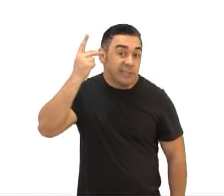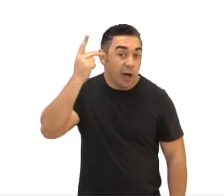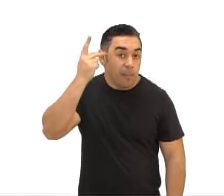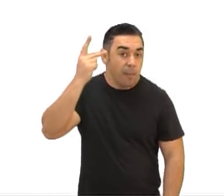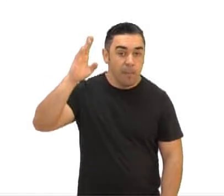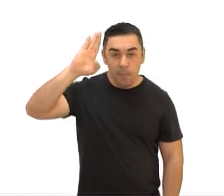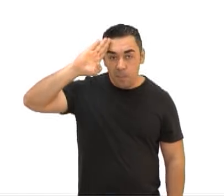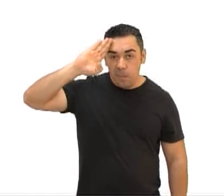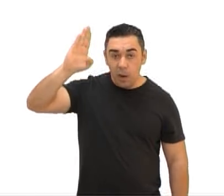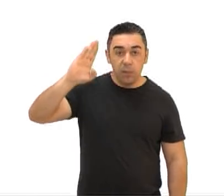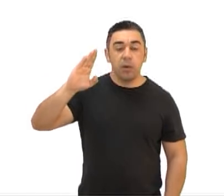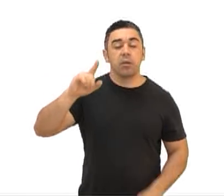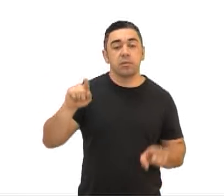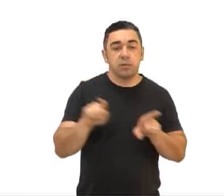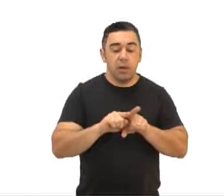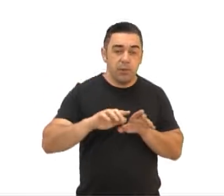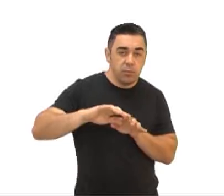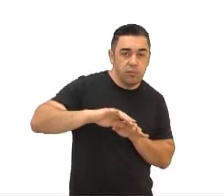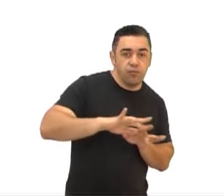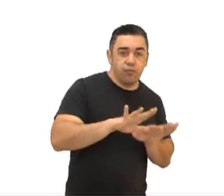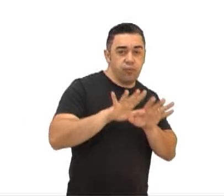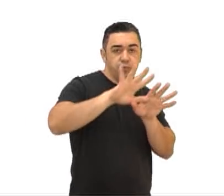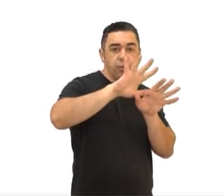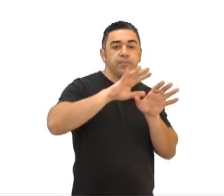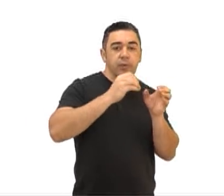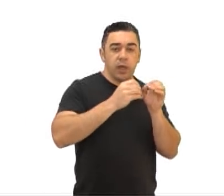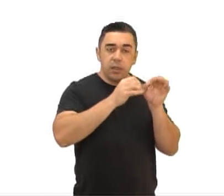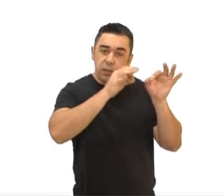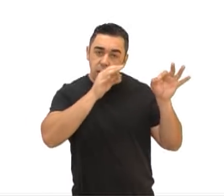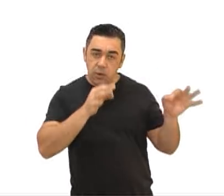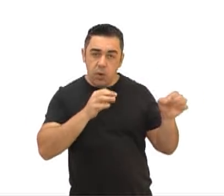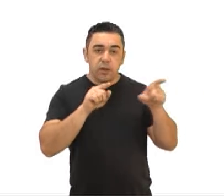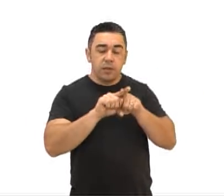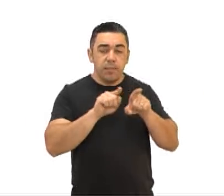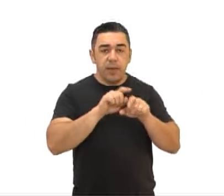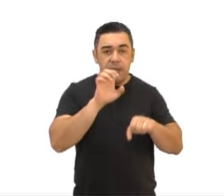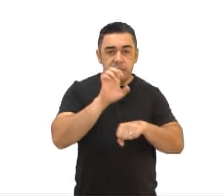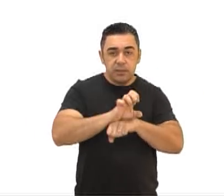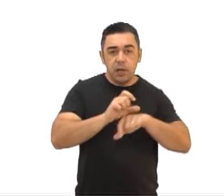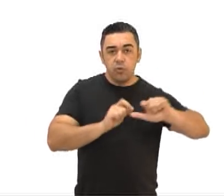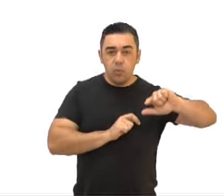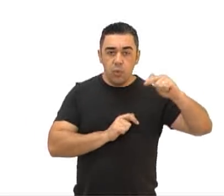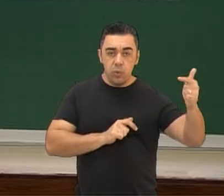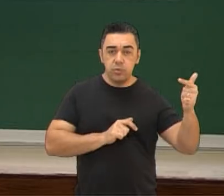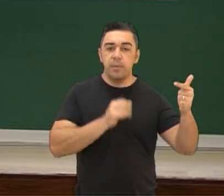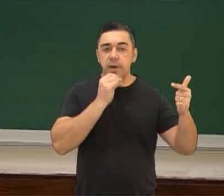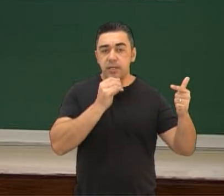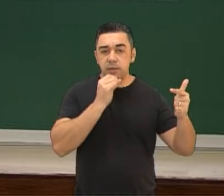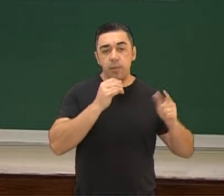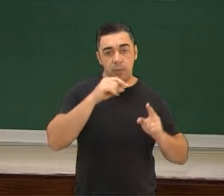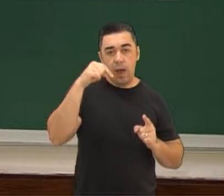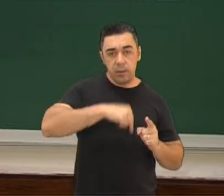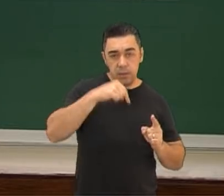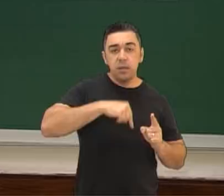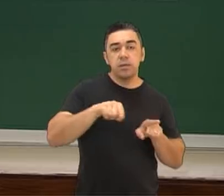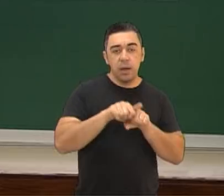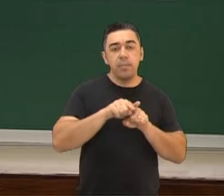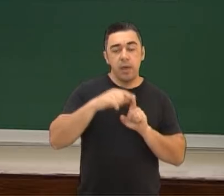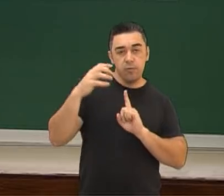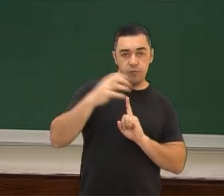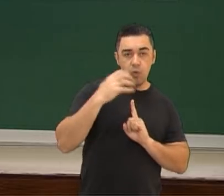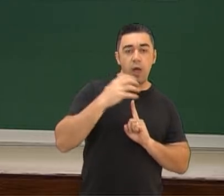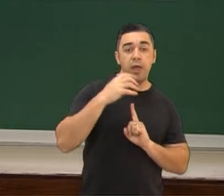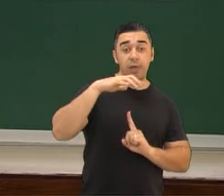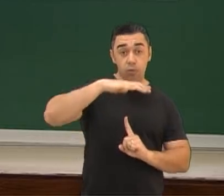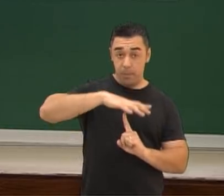Paulo, indo em direção ao interior e até a estados de regiões vizinhas, como é o caso do Paraná, que sofreu a